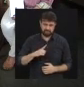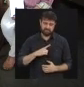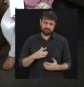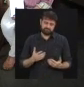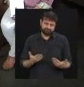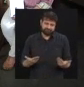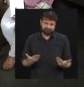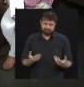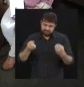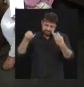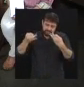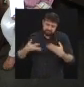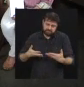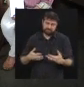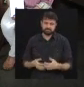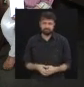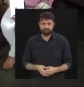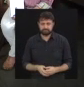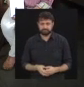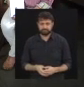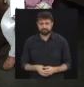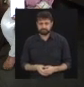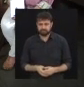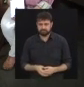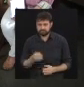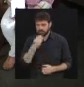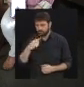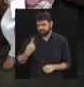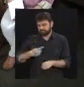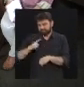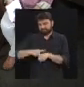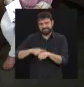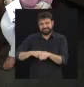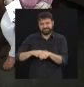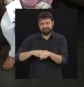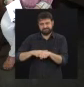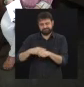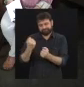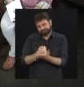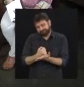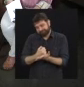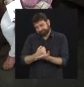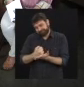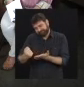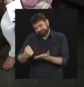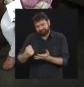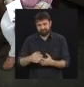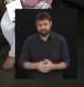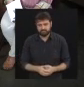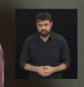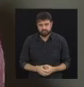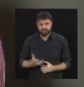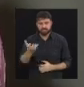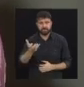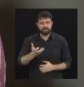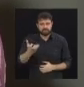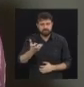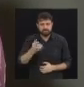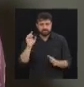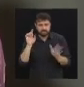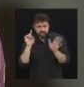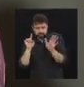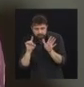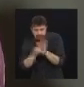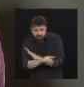esta informação. Bom, gente, o nosso tempo já está chegando ao fim e eu